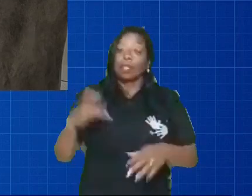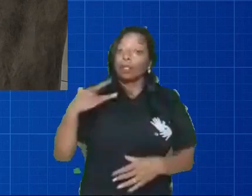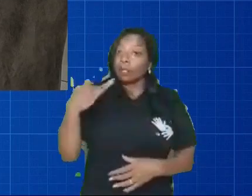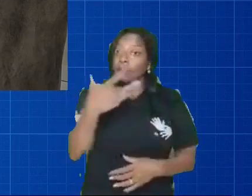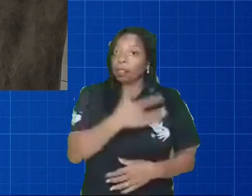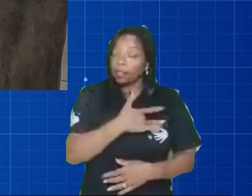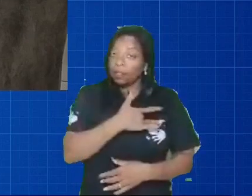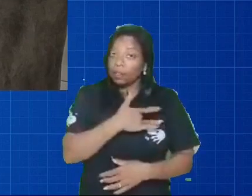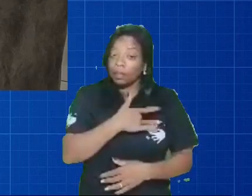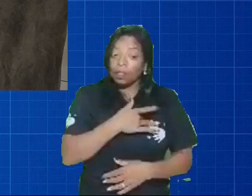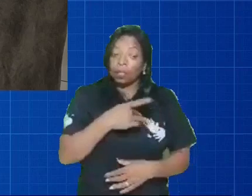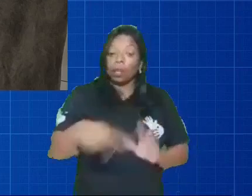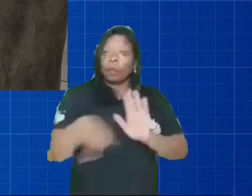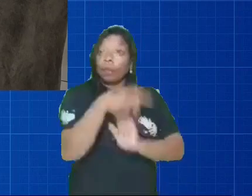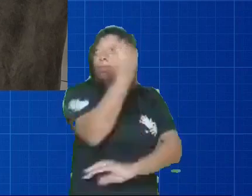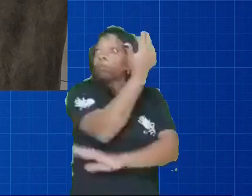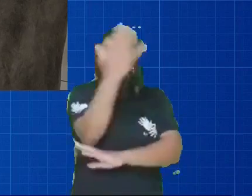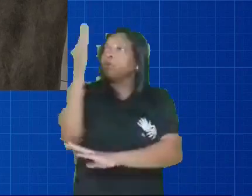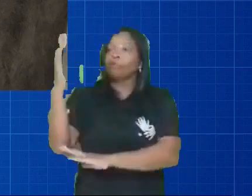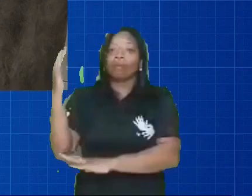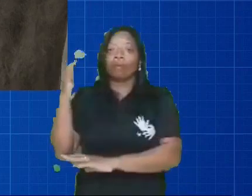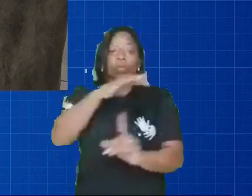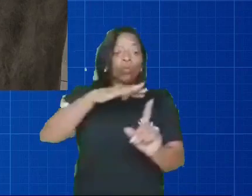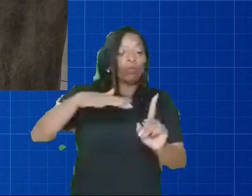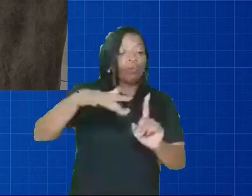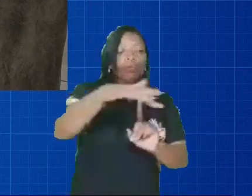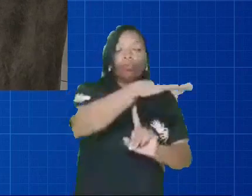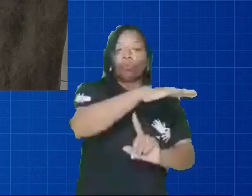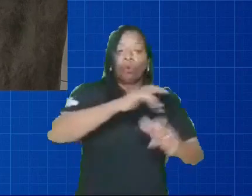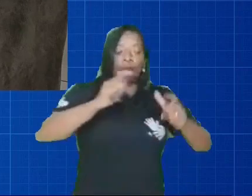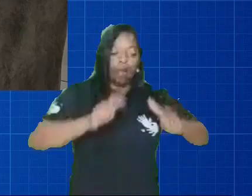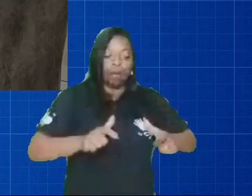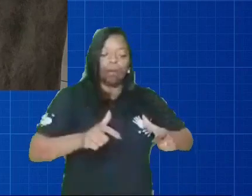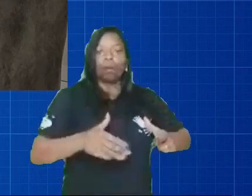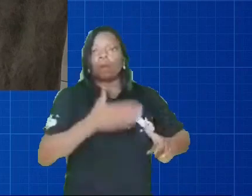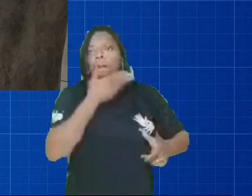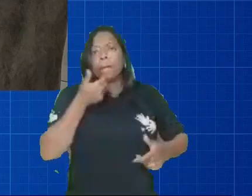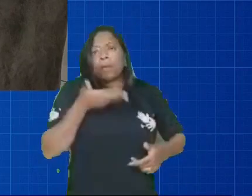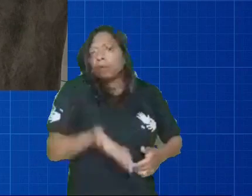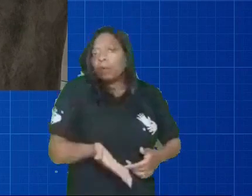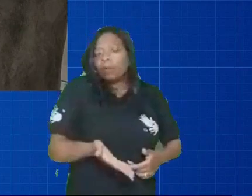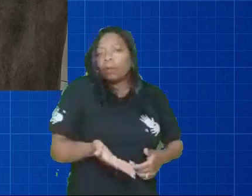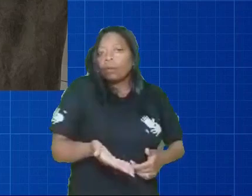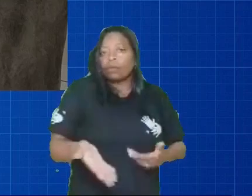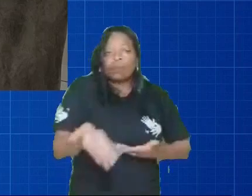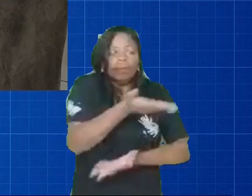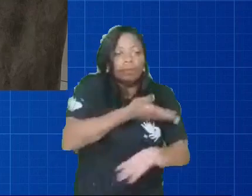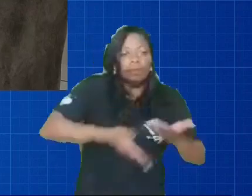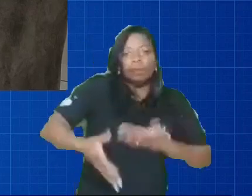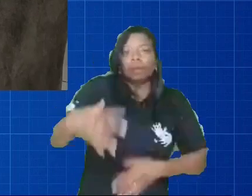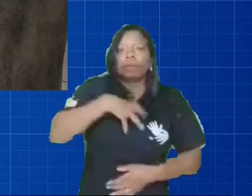se não estar num ambiente onde você tem as condições físicas, psíquicas e afetivas de se sentir bem,